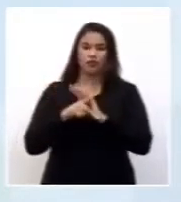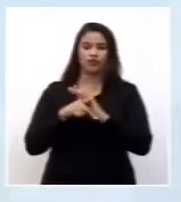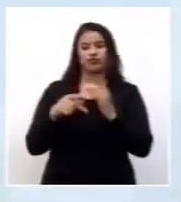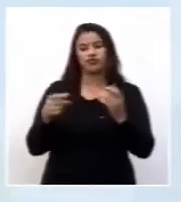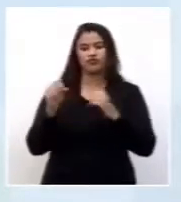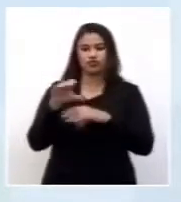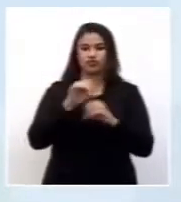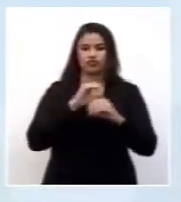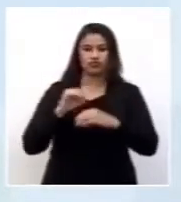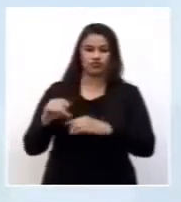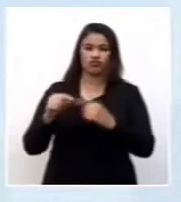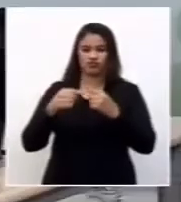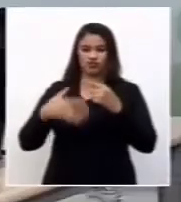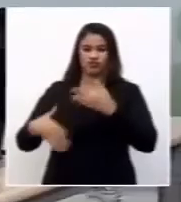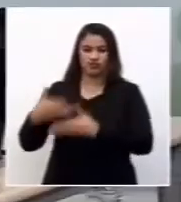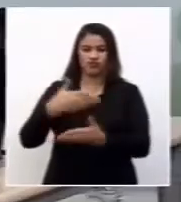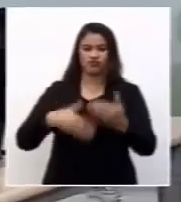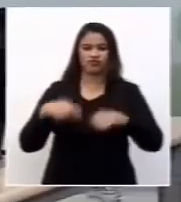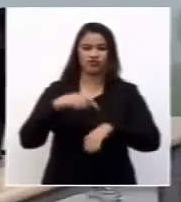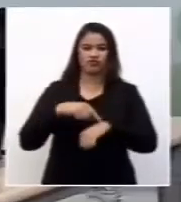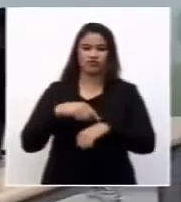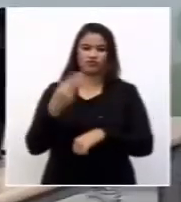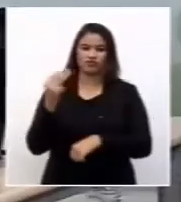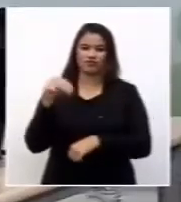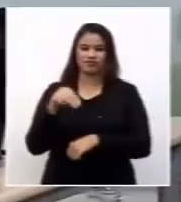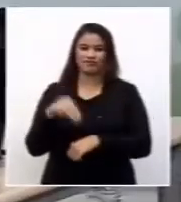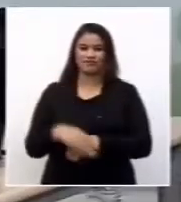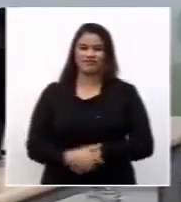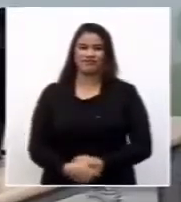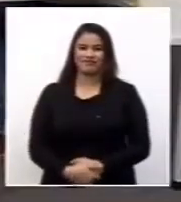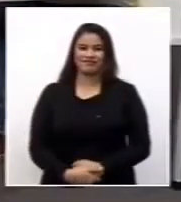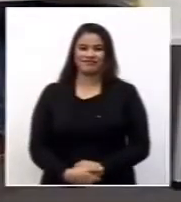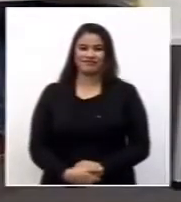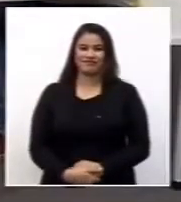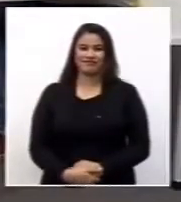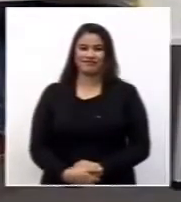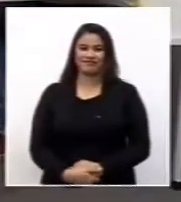umas considerações no chat, tudo bem? 3 minutos, tempo na tela.